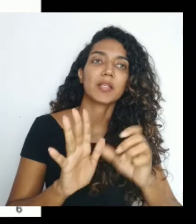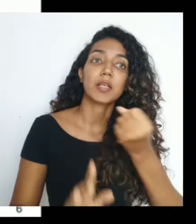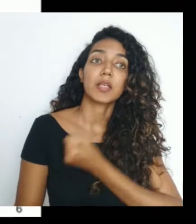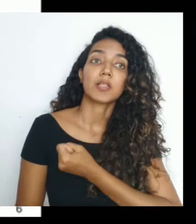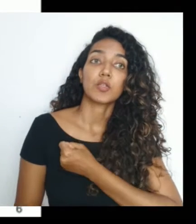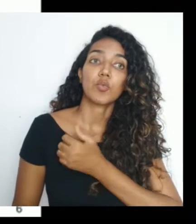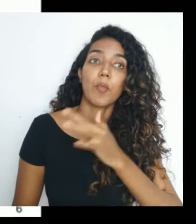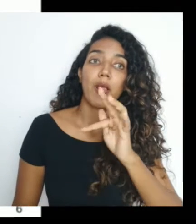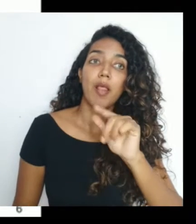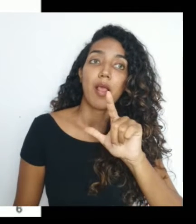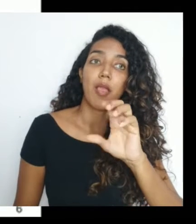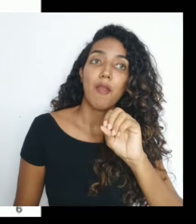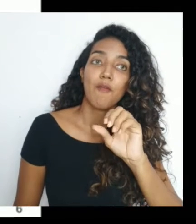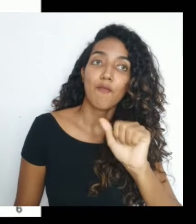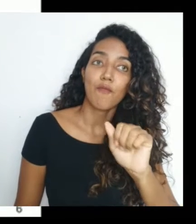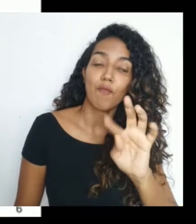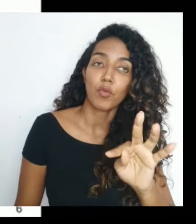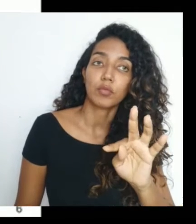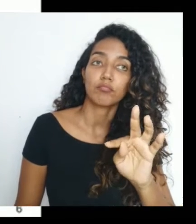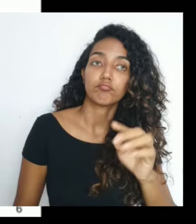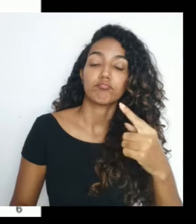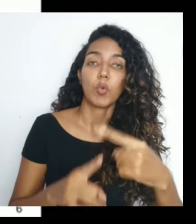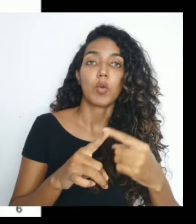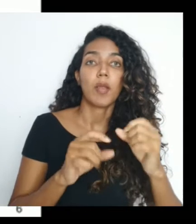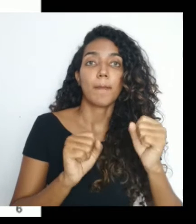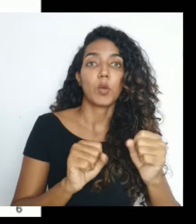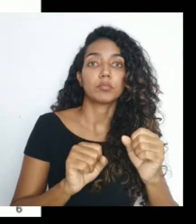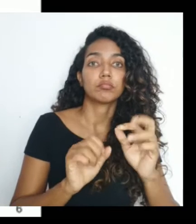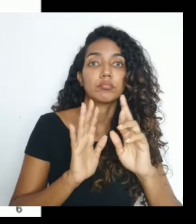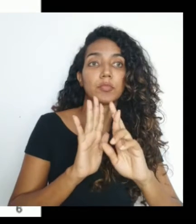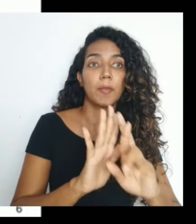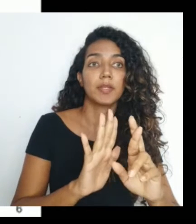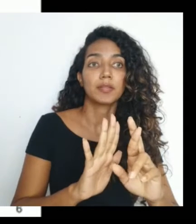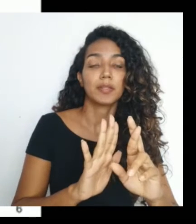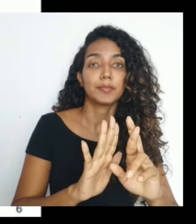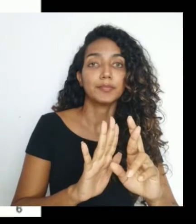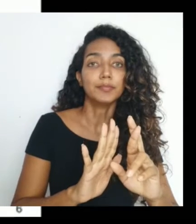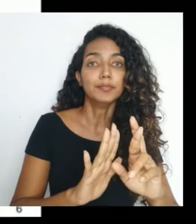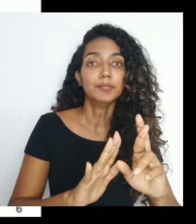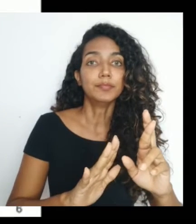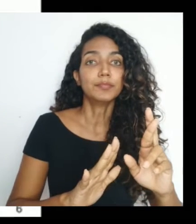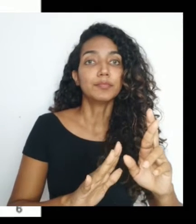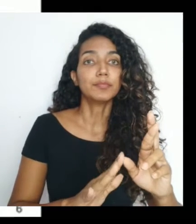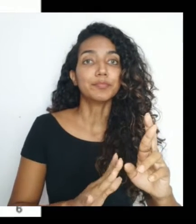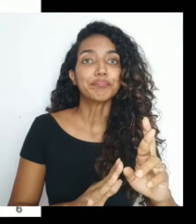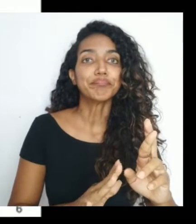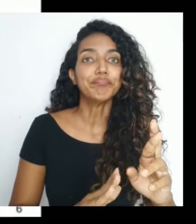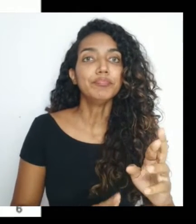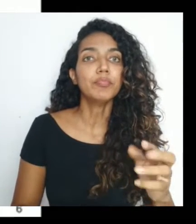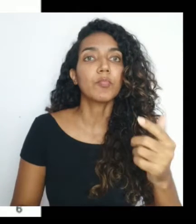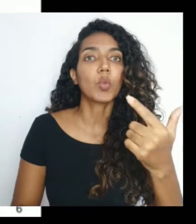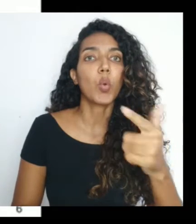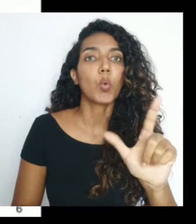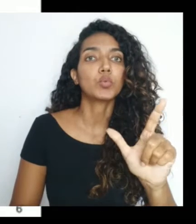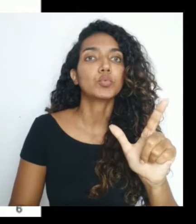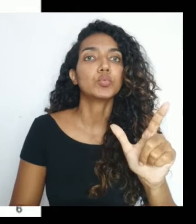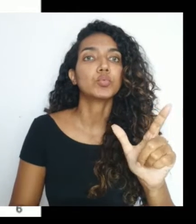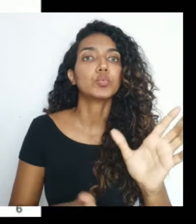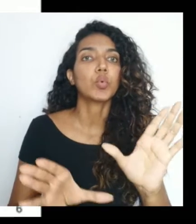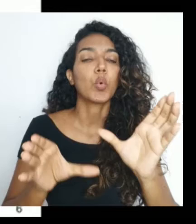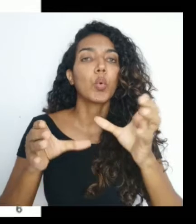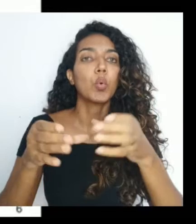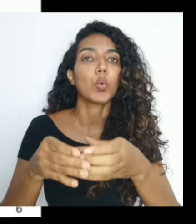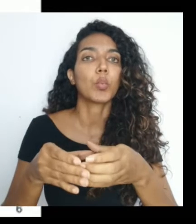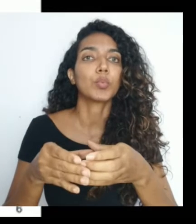com um ponto flutuante, 3.141516, esse número é automaticamente um double, certo? Além disso, você pode utilizar notações